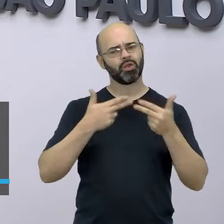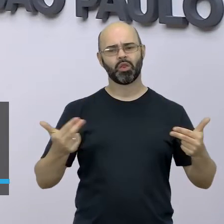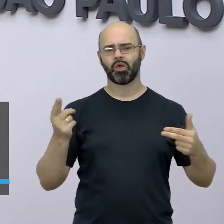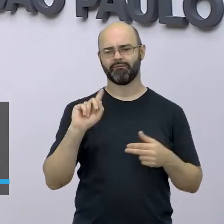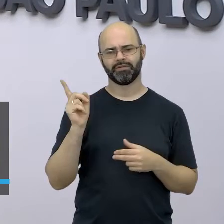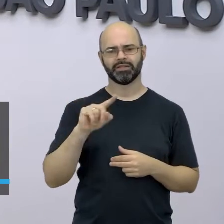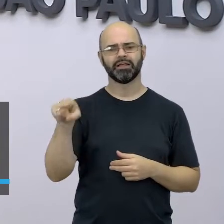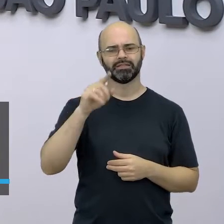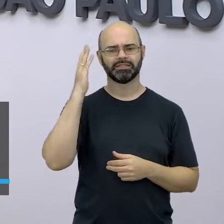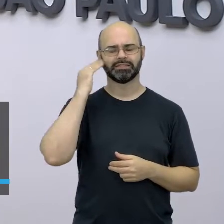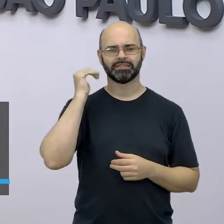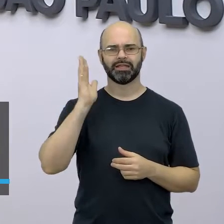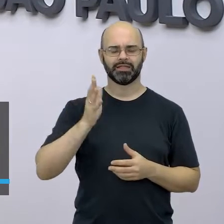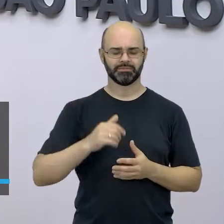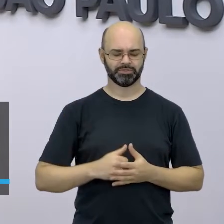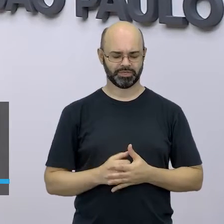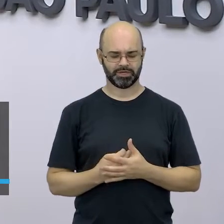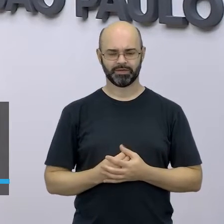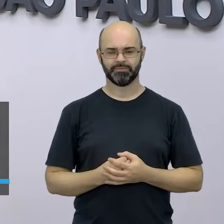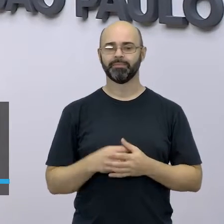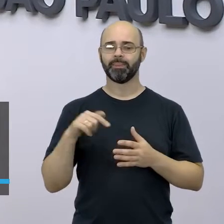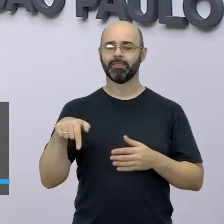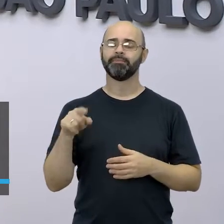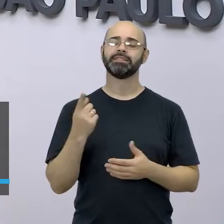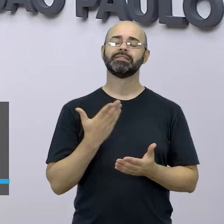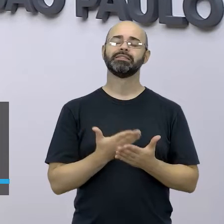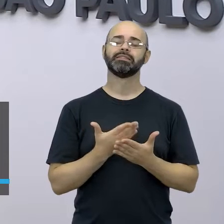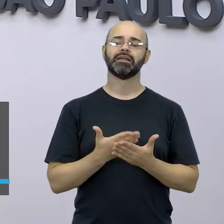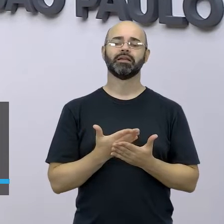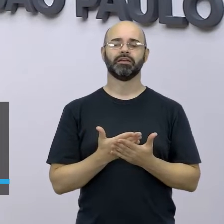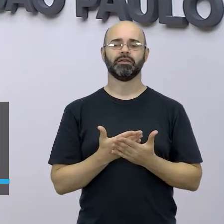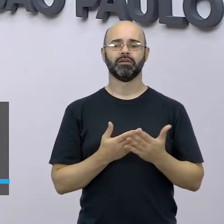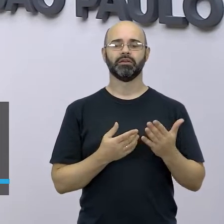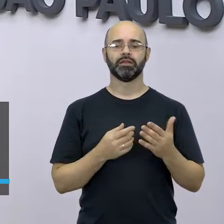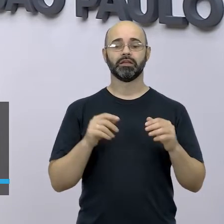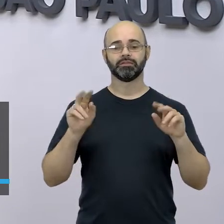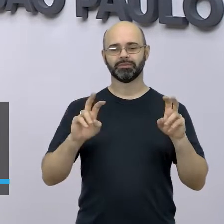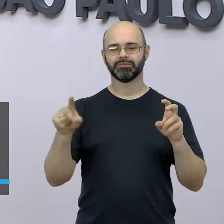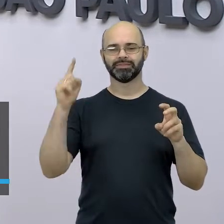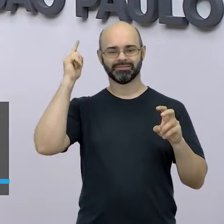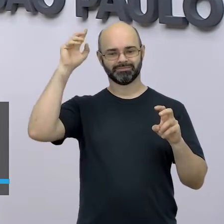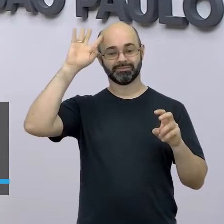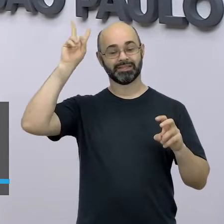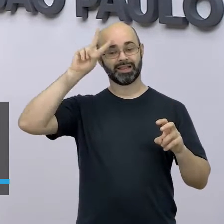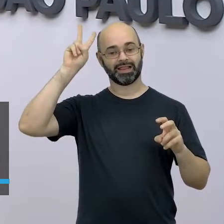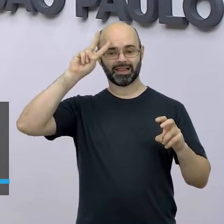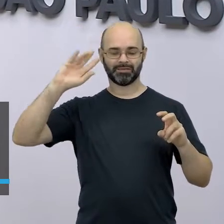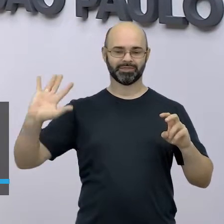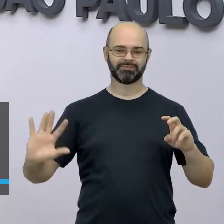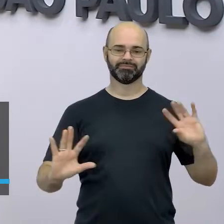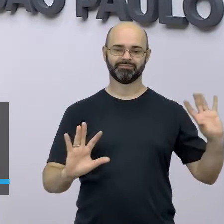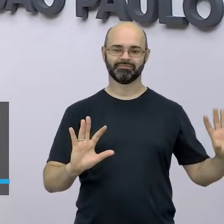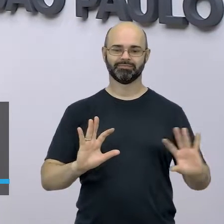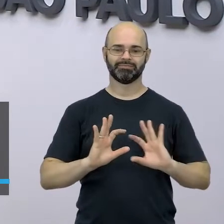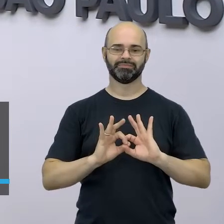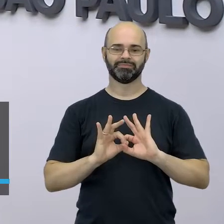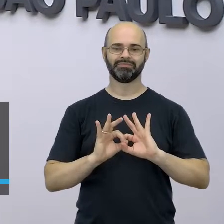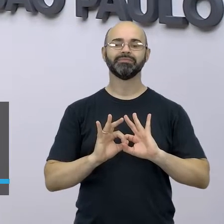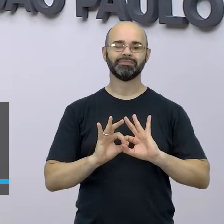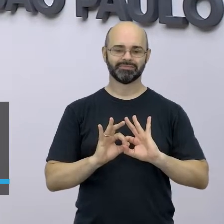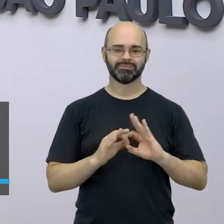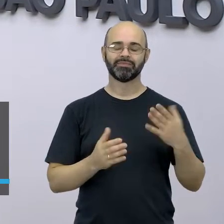mas a utilidade dessa aula é justamente ligar Lé com Cré, né? Fazer com que esses diferentes assuntos